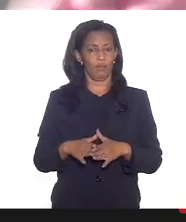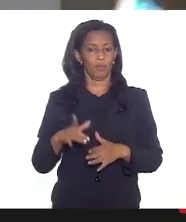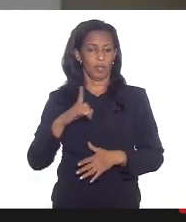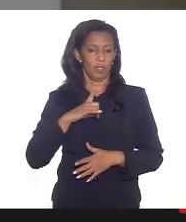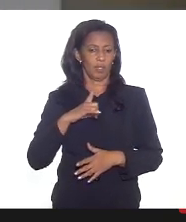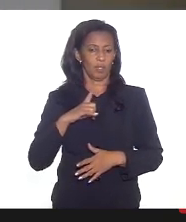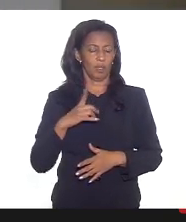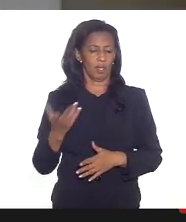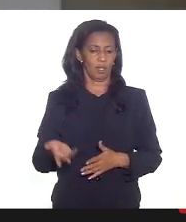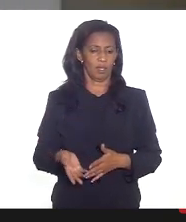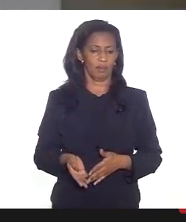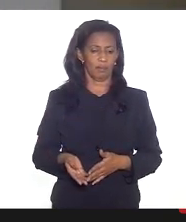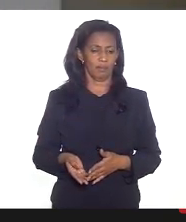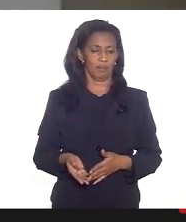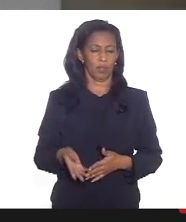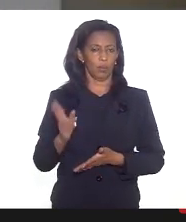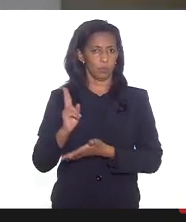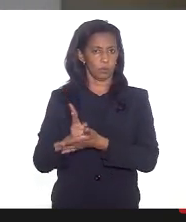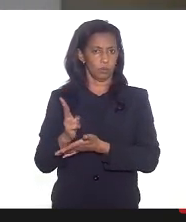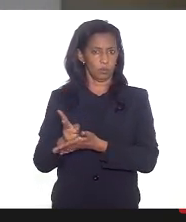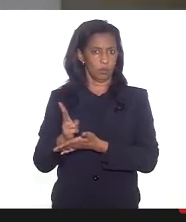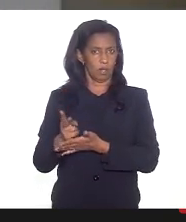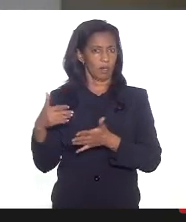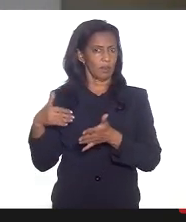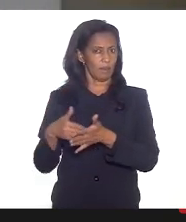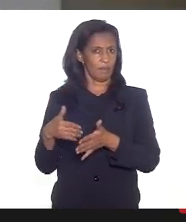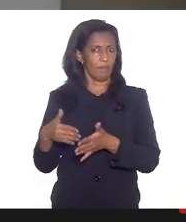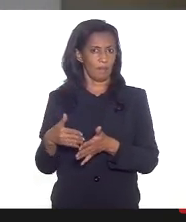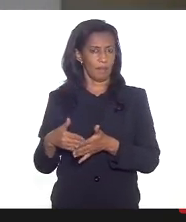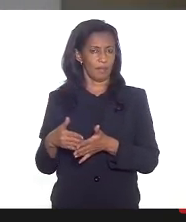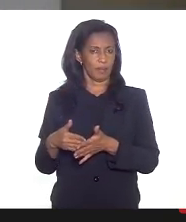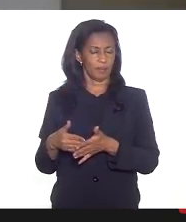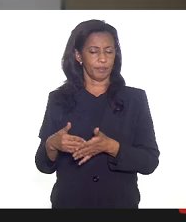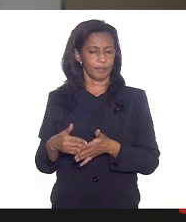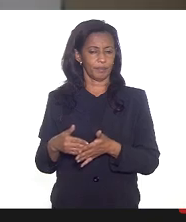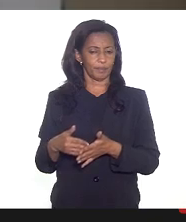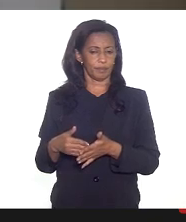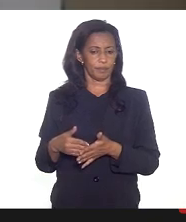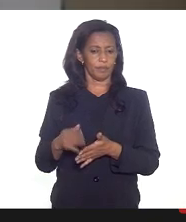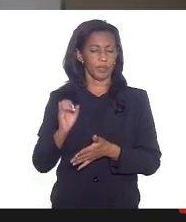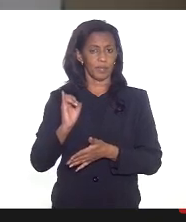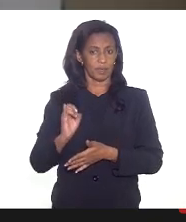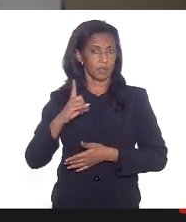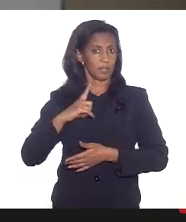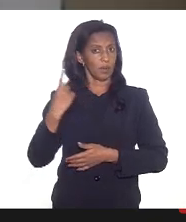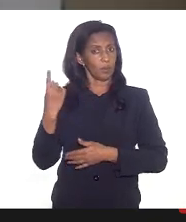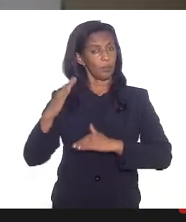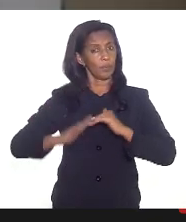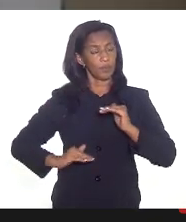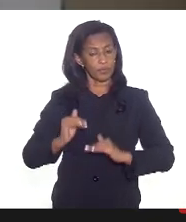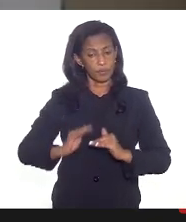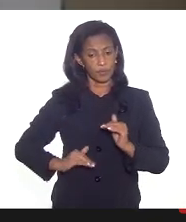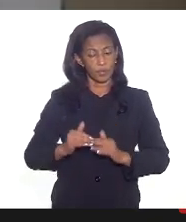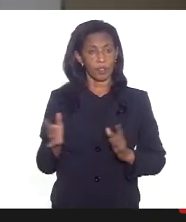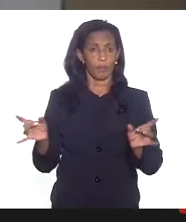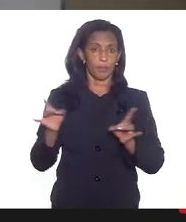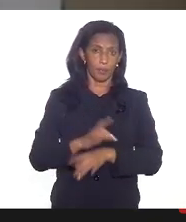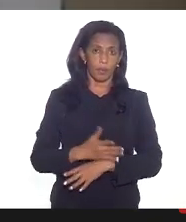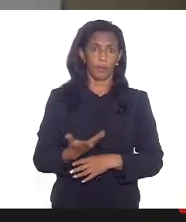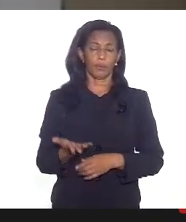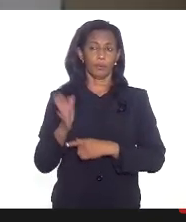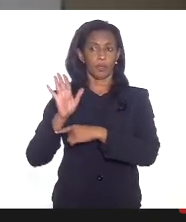em ainda permite a permanecendo essa barreira de acessa que se coloque um profissional à